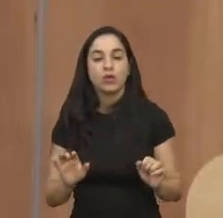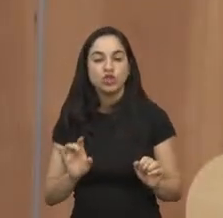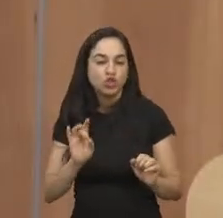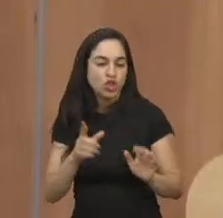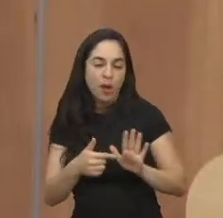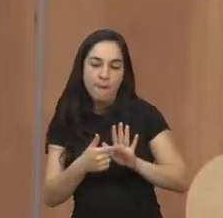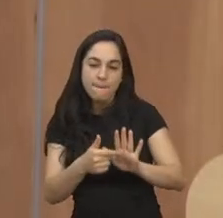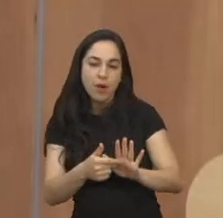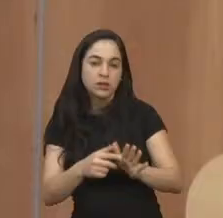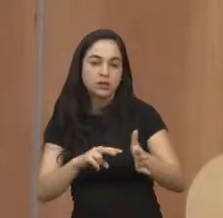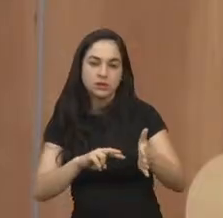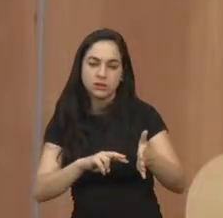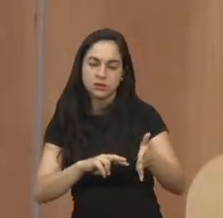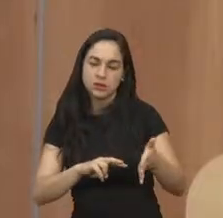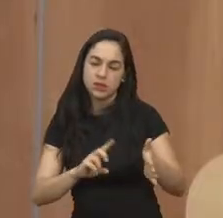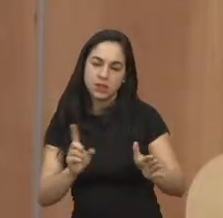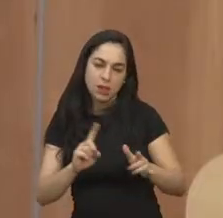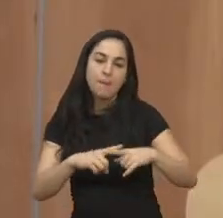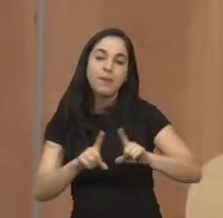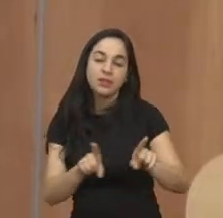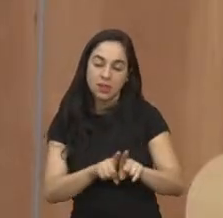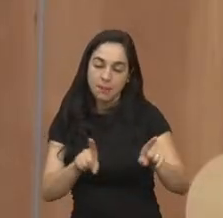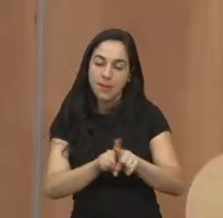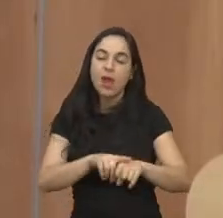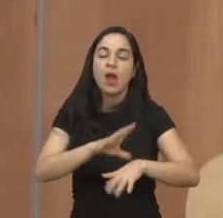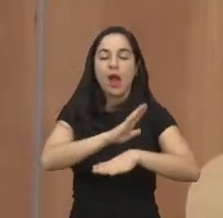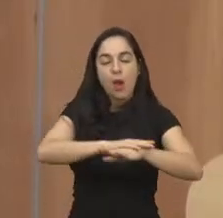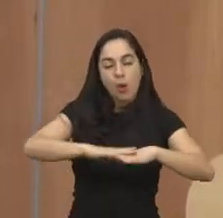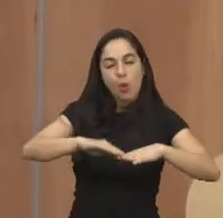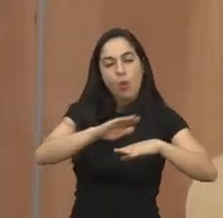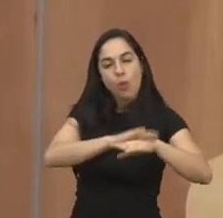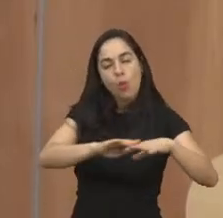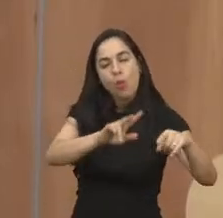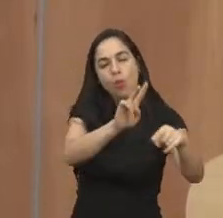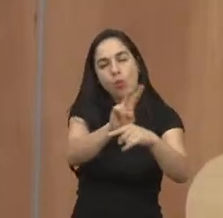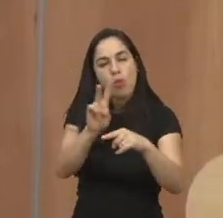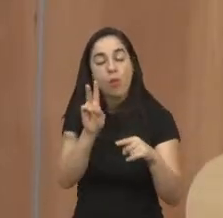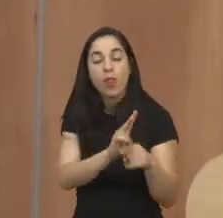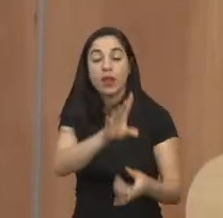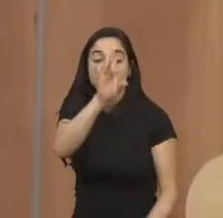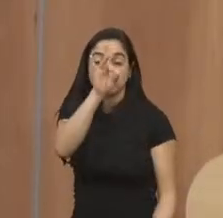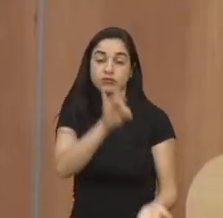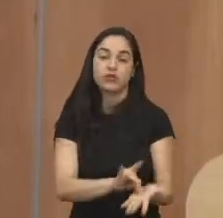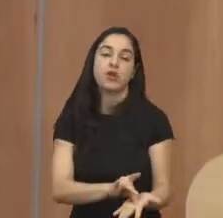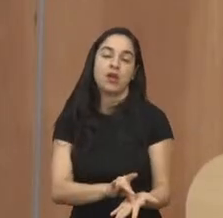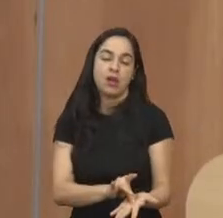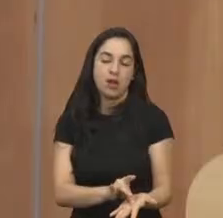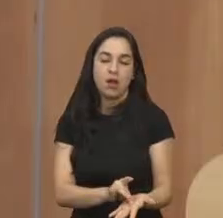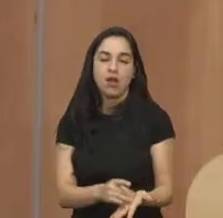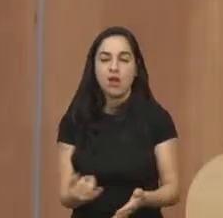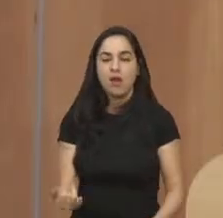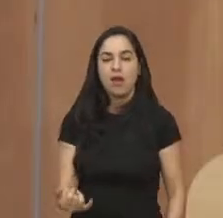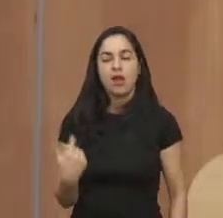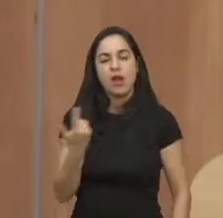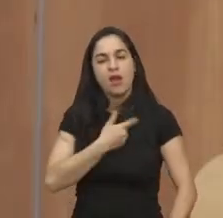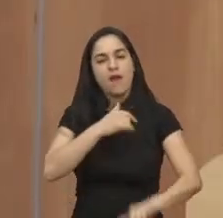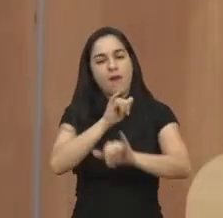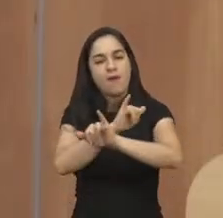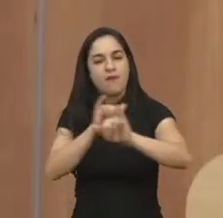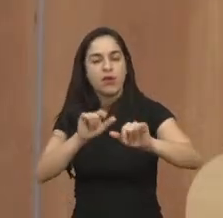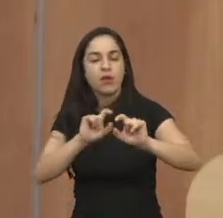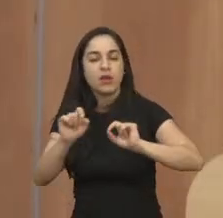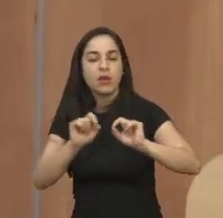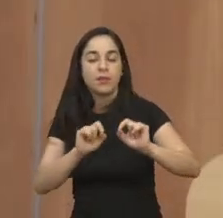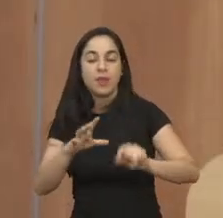gesto simbólico, mas também um cuidado concreto e necessário diante da dor da perda. Ressaltamos que o município vizinho, São José